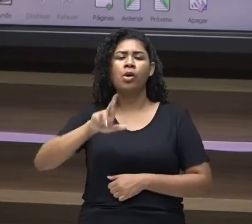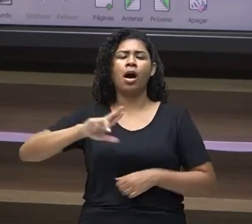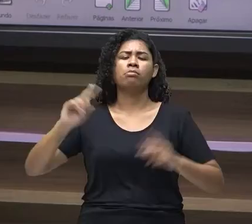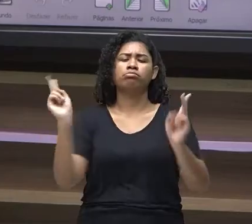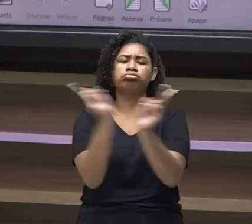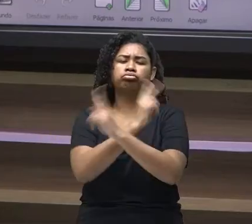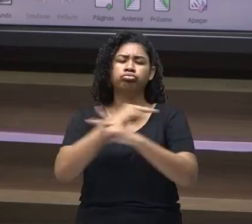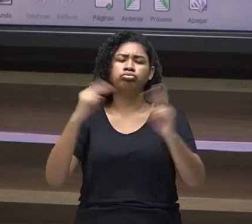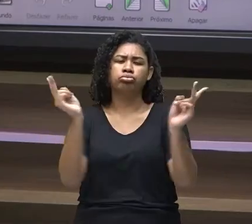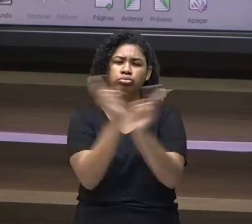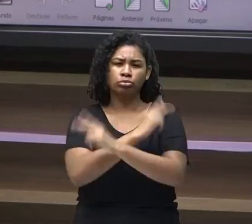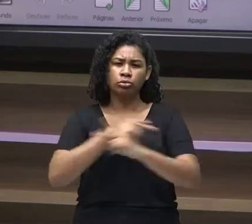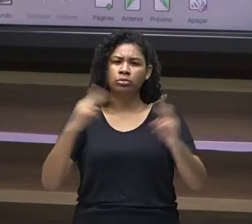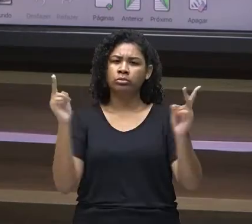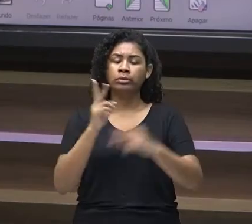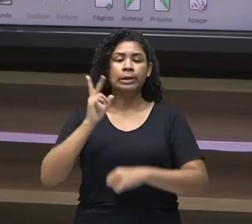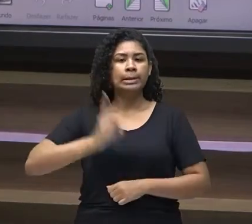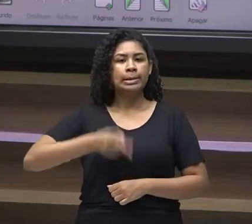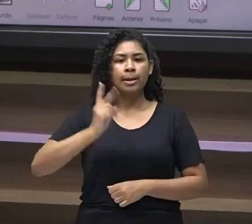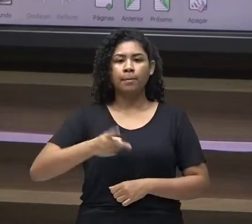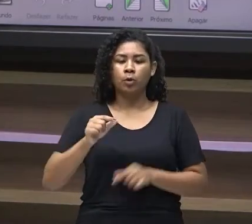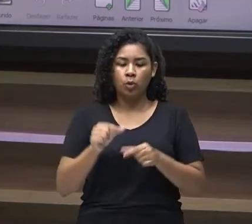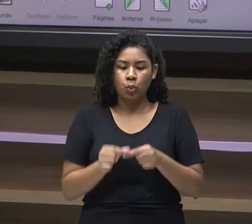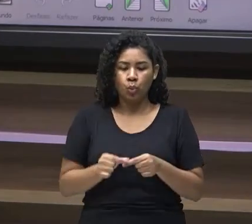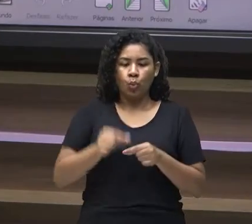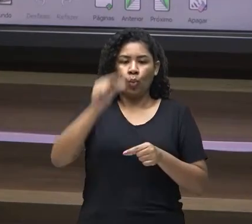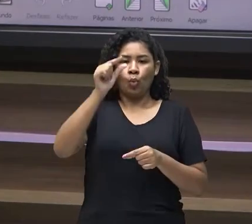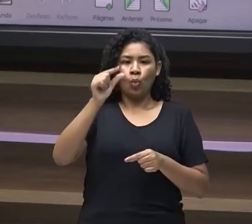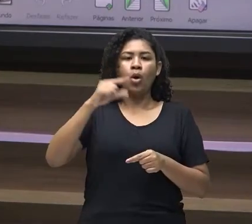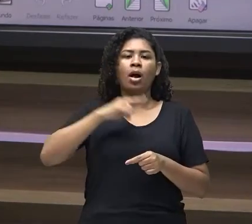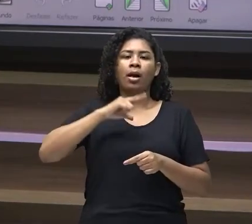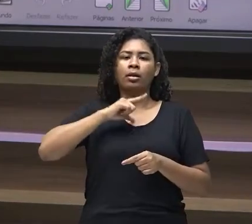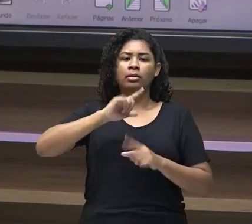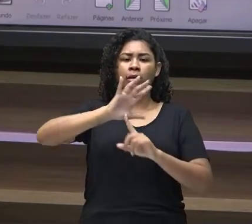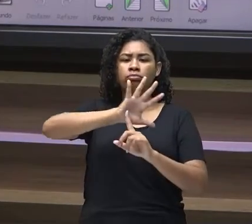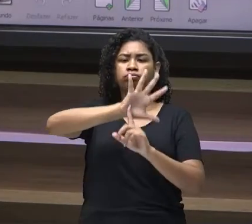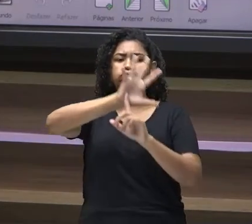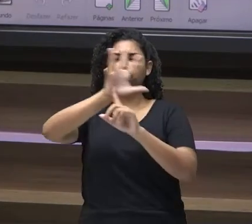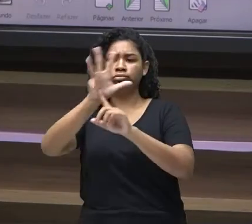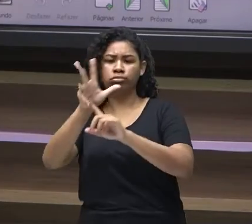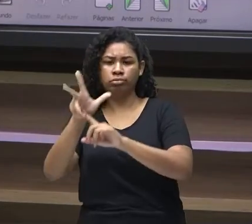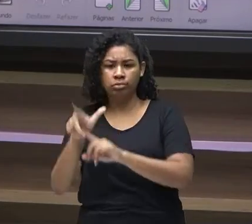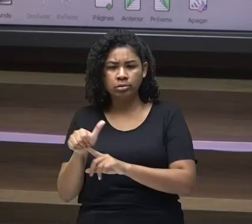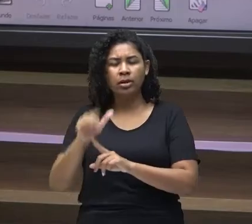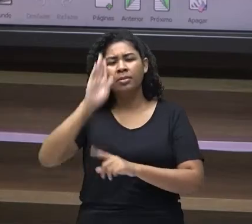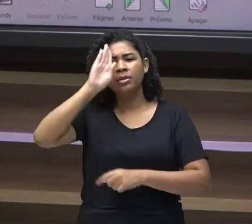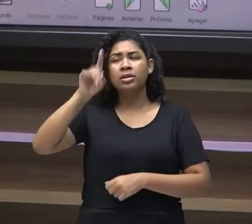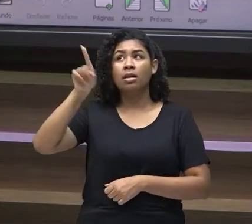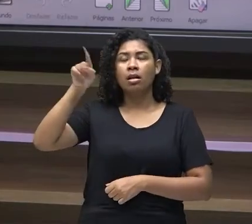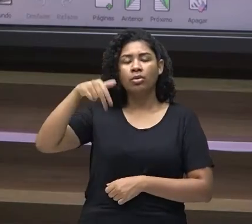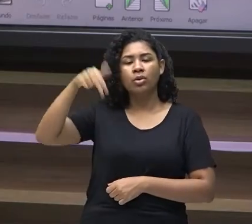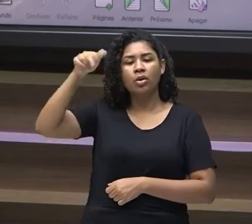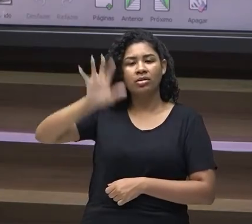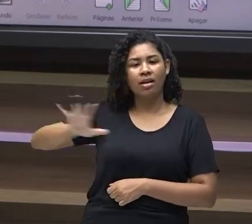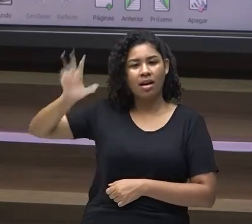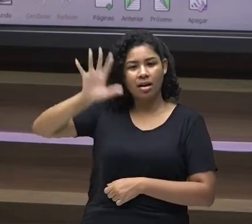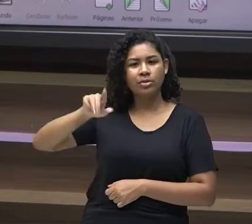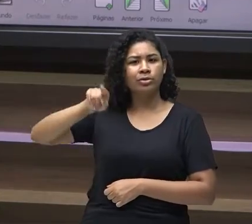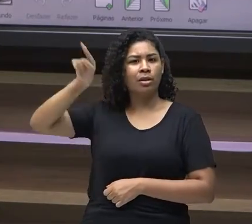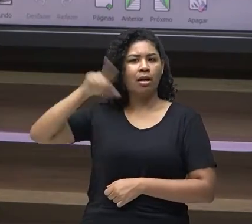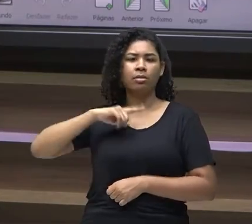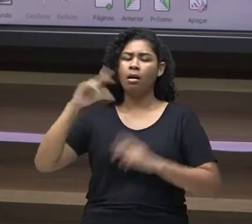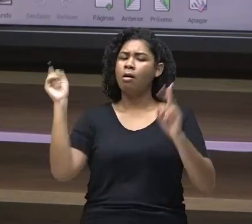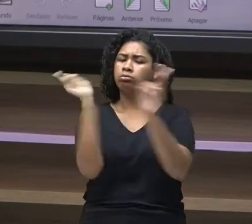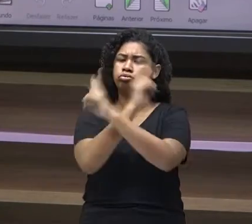ventos. Geralmente são grandes hélices, né? Que elas são mais eficientes no Nordeste, onde tem uma quantidade maior de